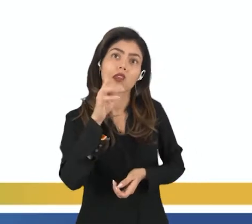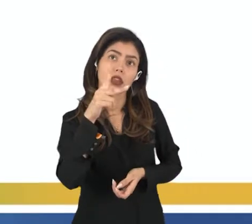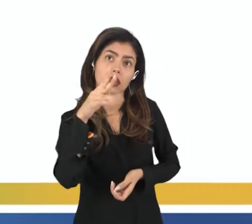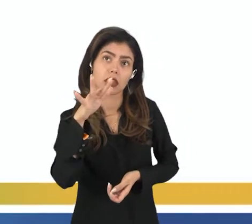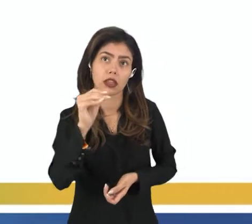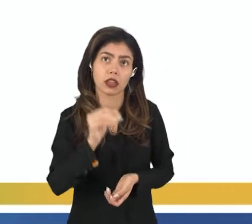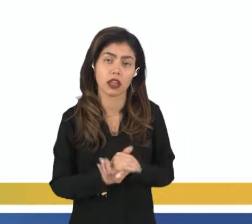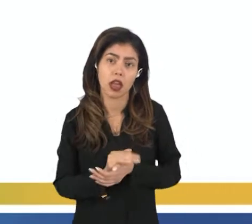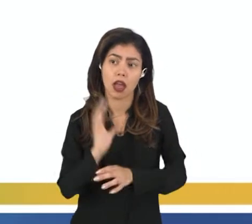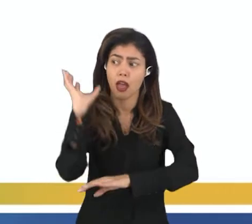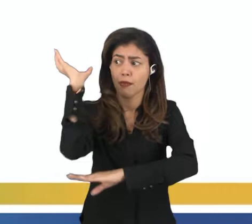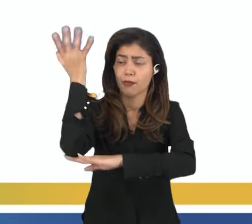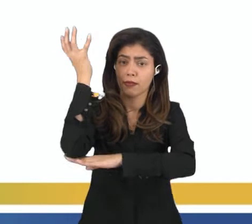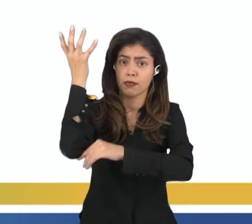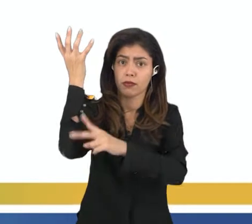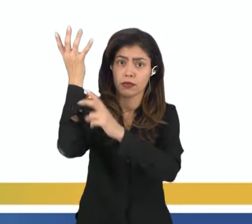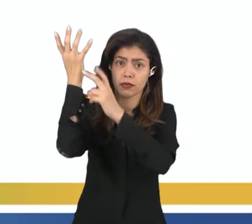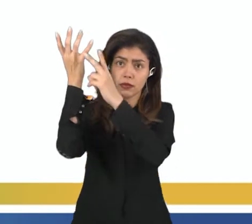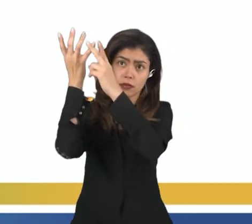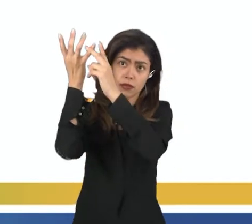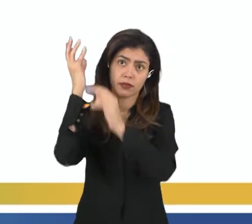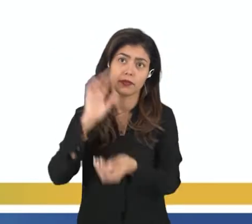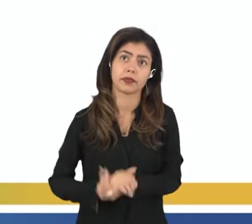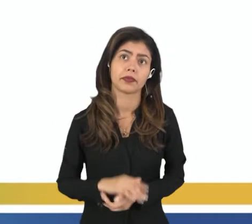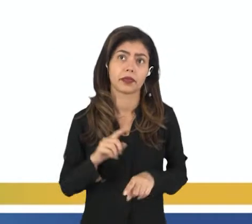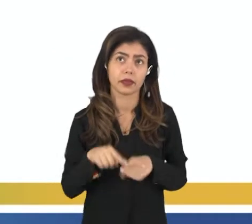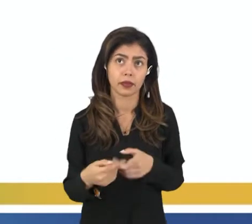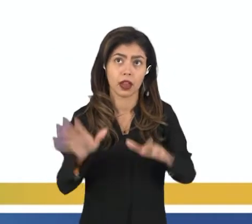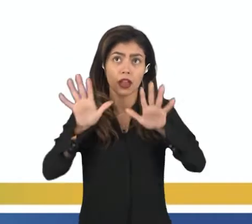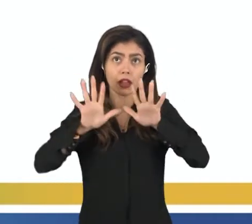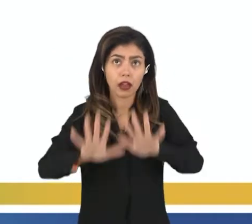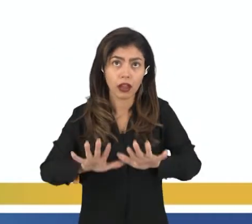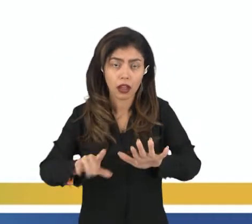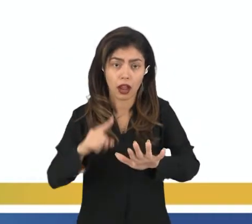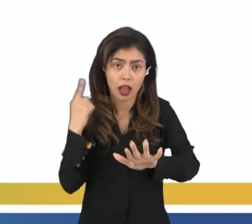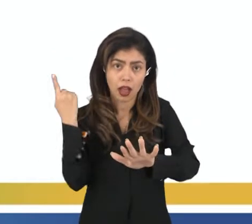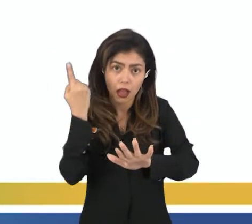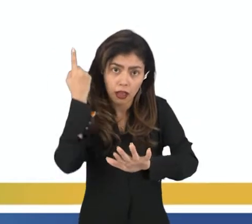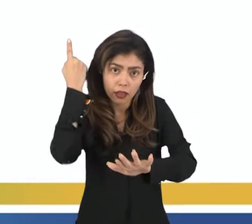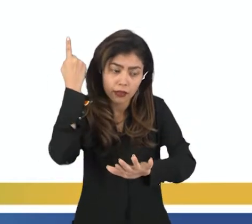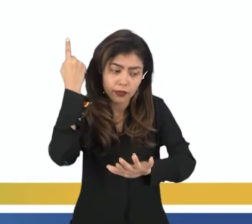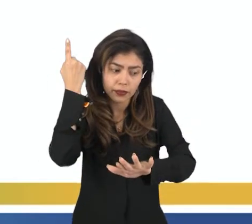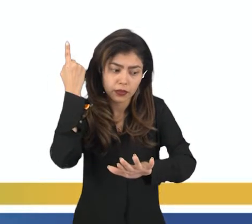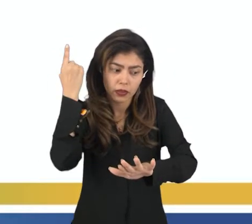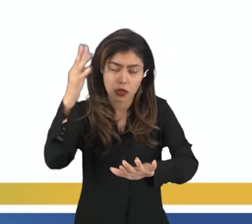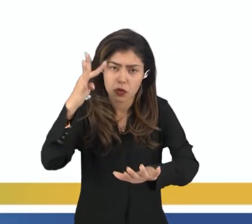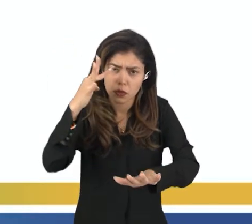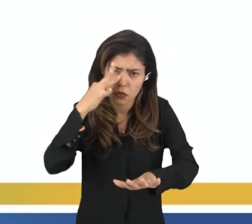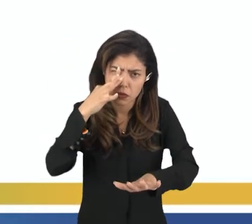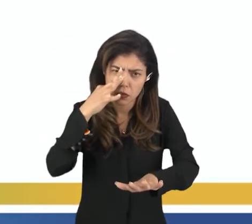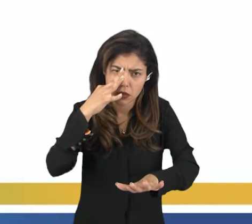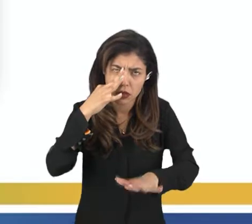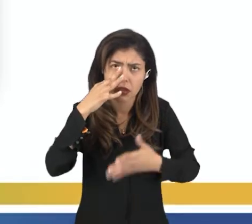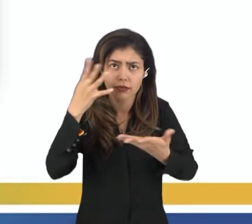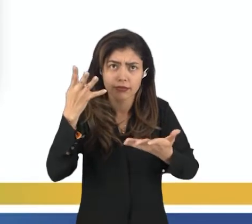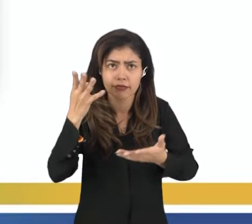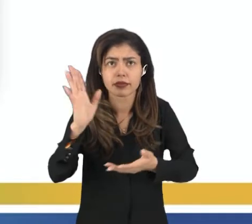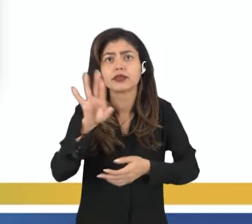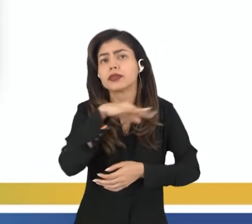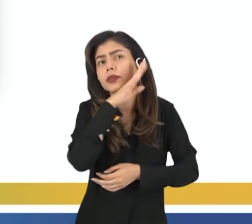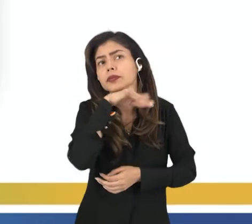espécies nas copas das árvores, mas permanecer nas alturas para observar o comportamento das